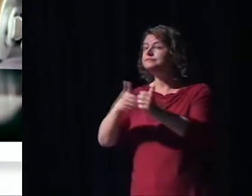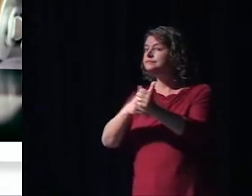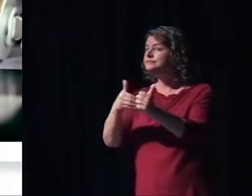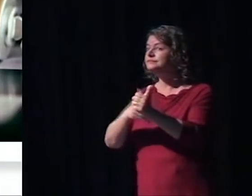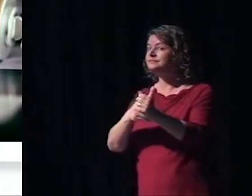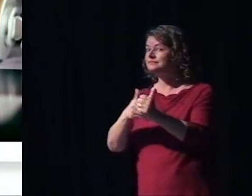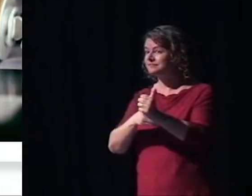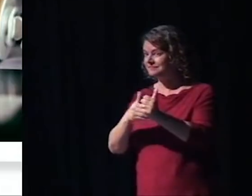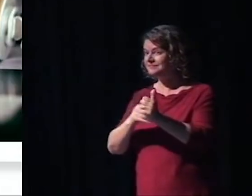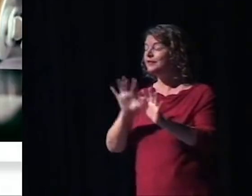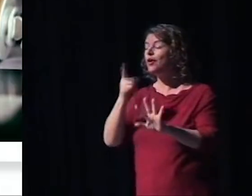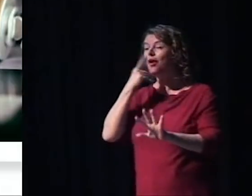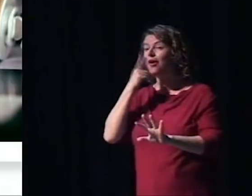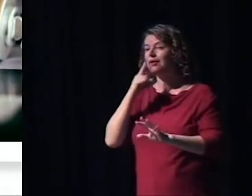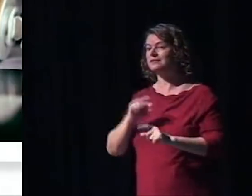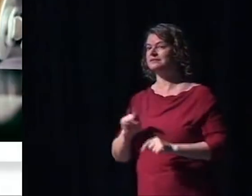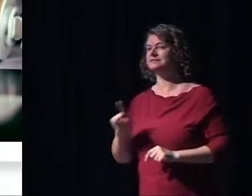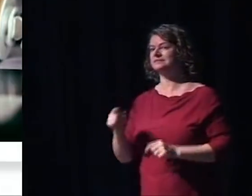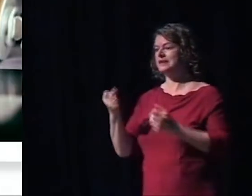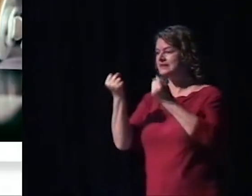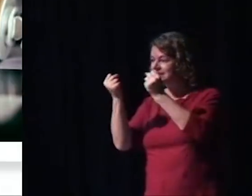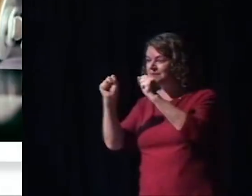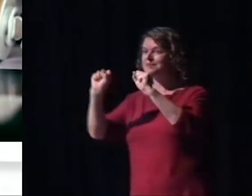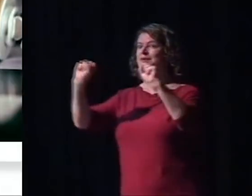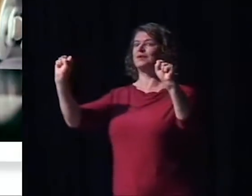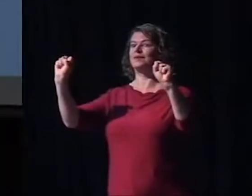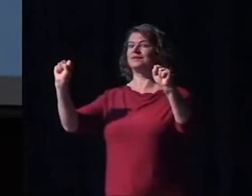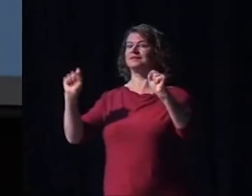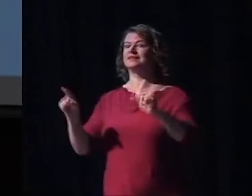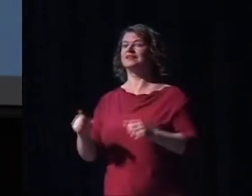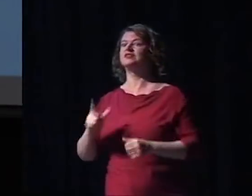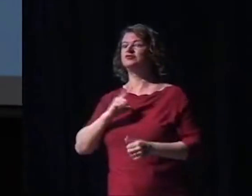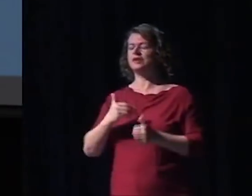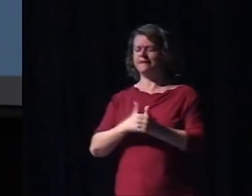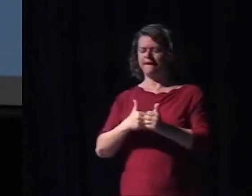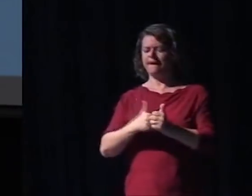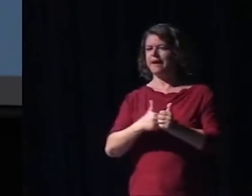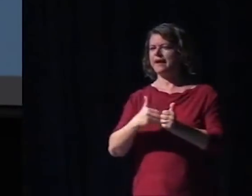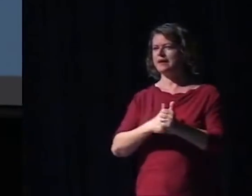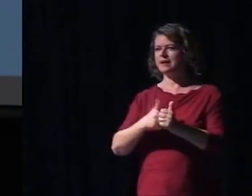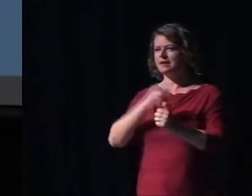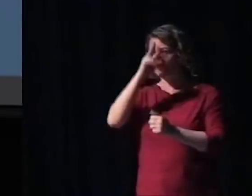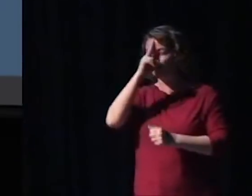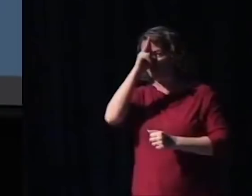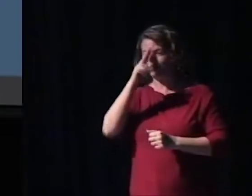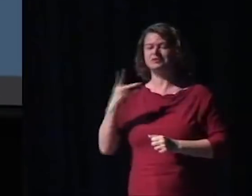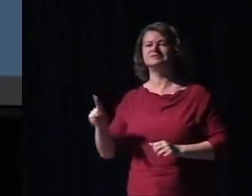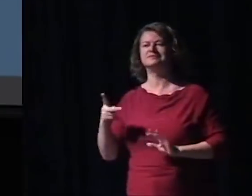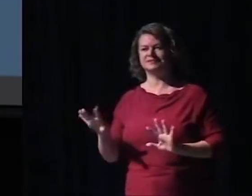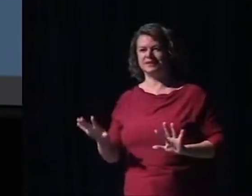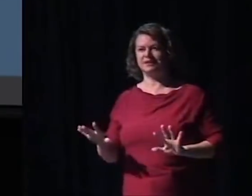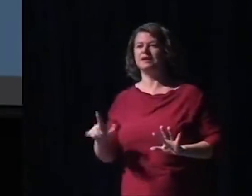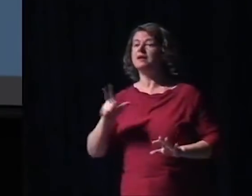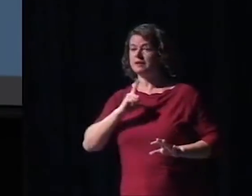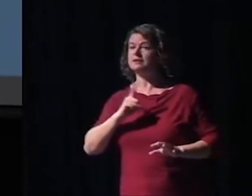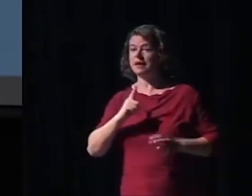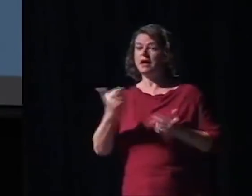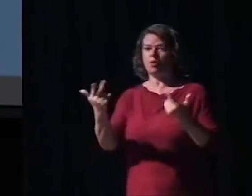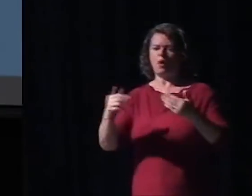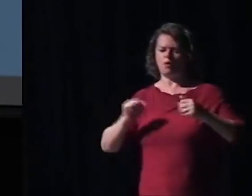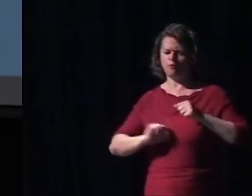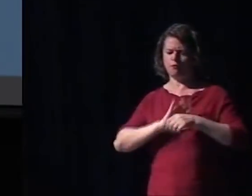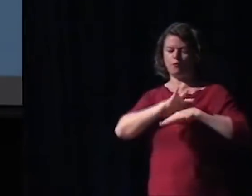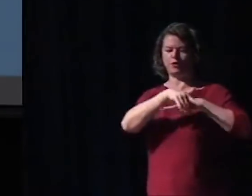como poderemos dominá-lo para que o amarremos e o subjuguemos. Existe uma fonte de poder na minha vida e na sua